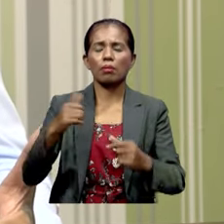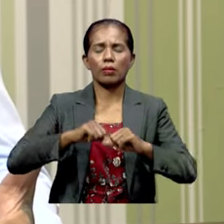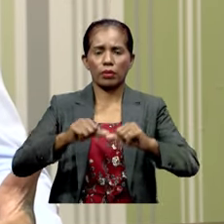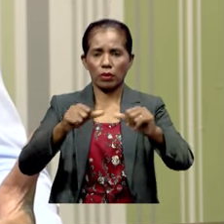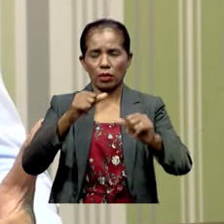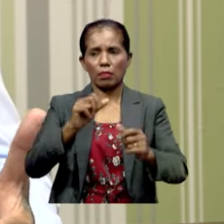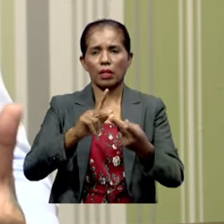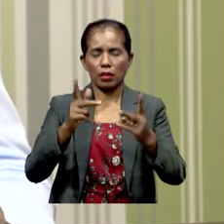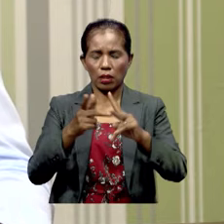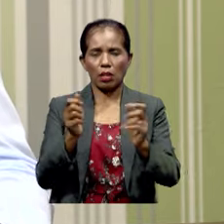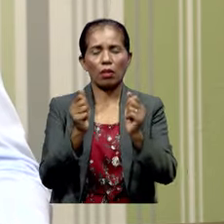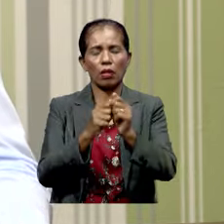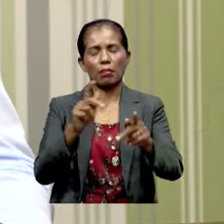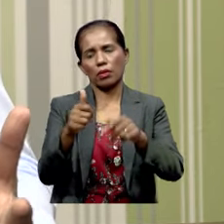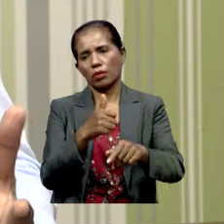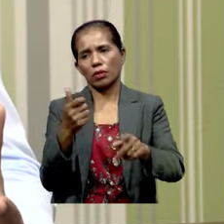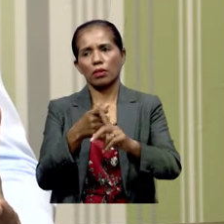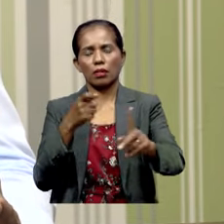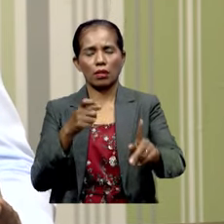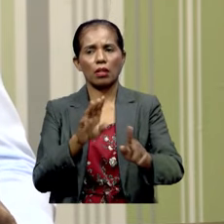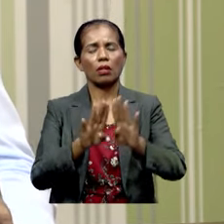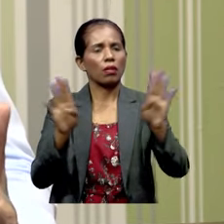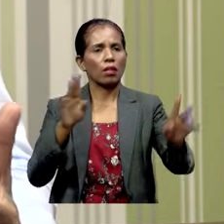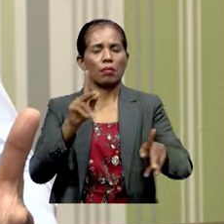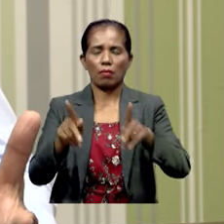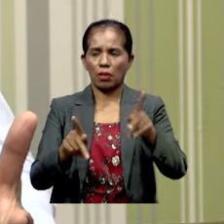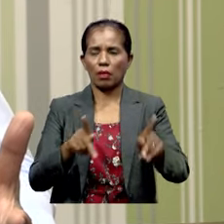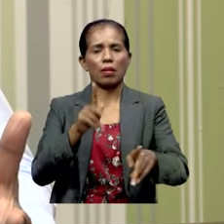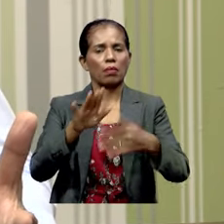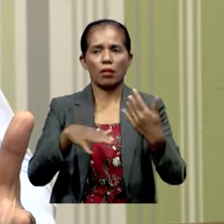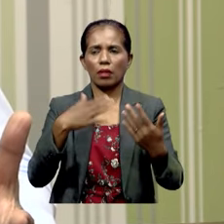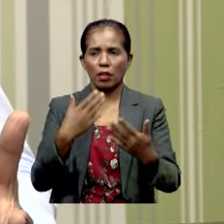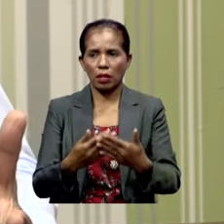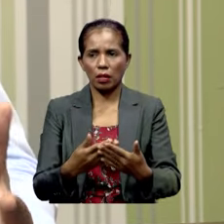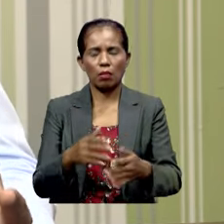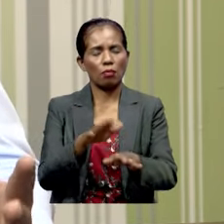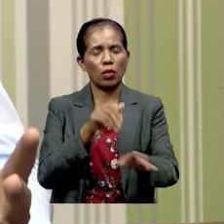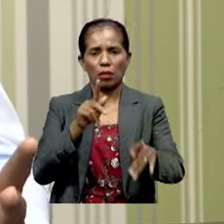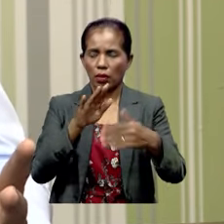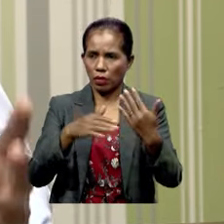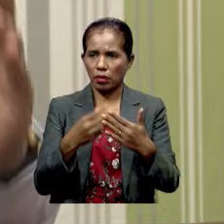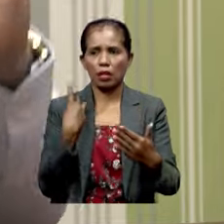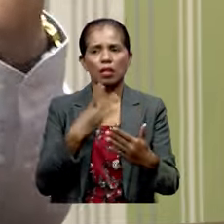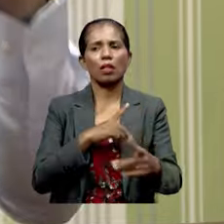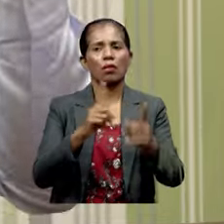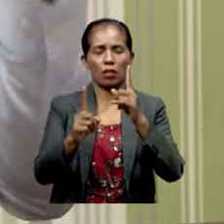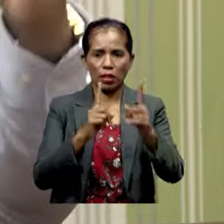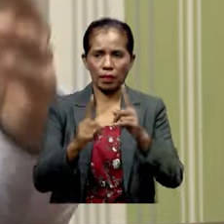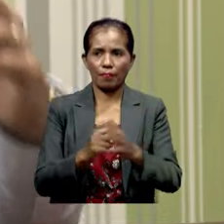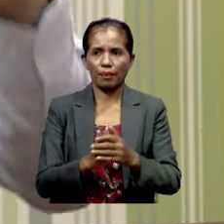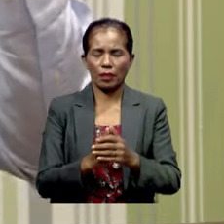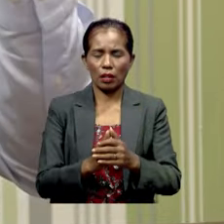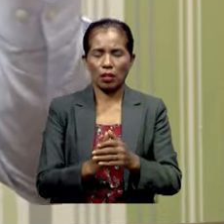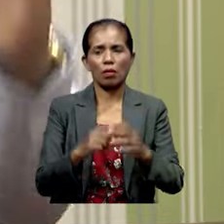uma nem mais de ouro e tal é mundo né lo que ambos modo trai bobo charmos bol investidores colhe investidores investidores